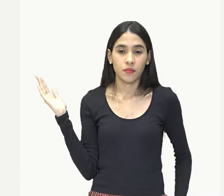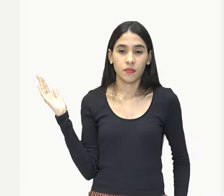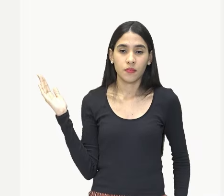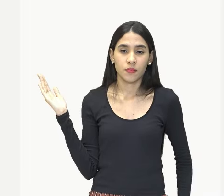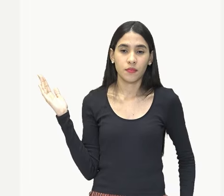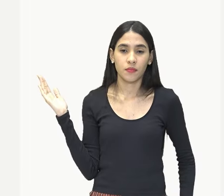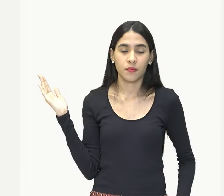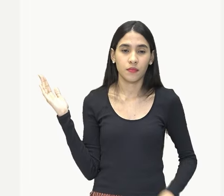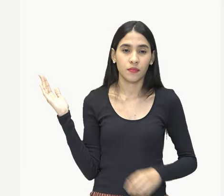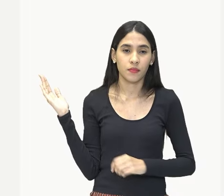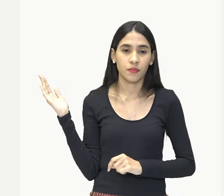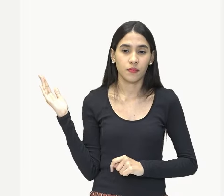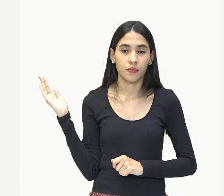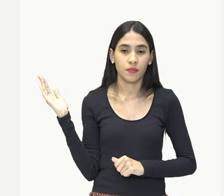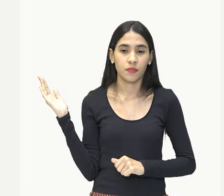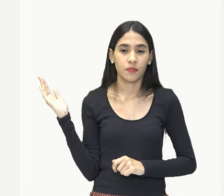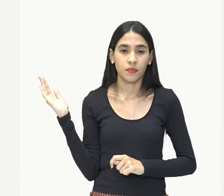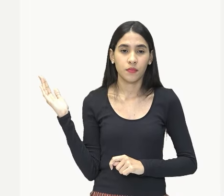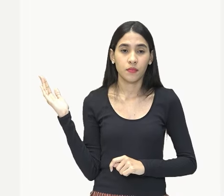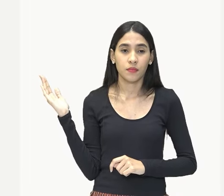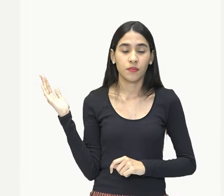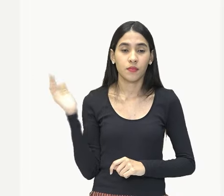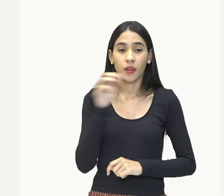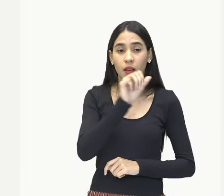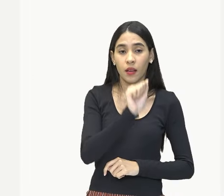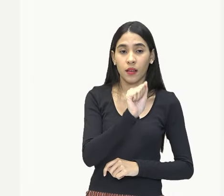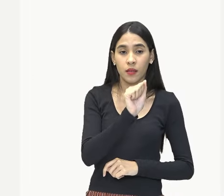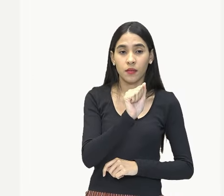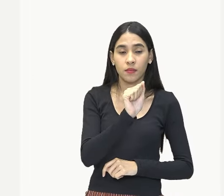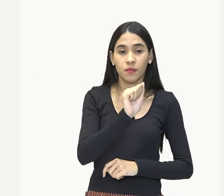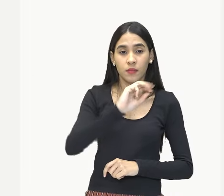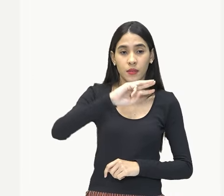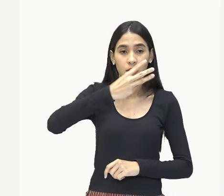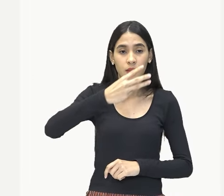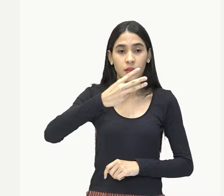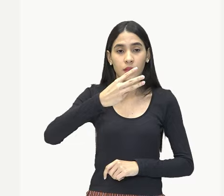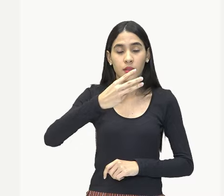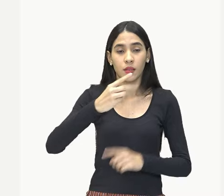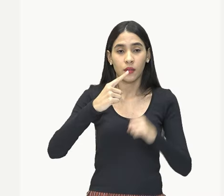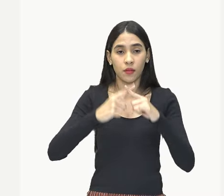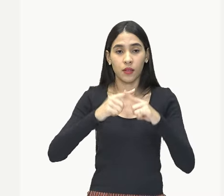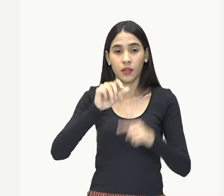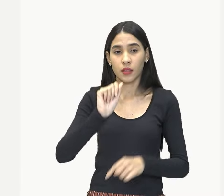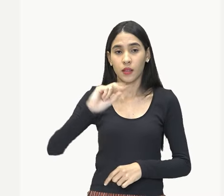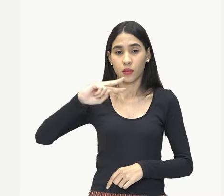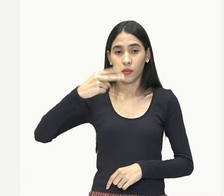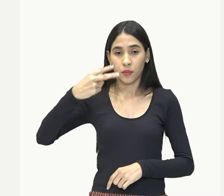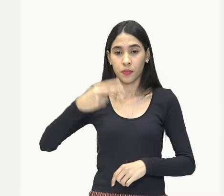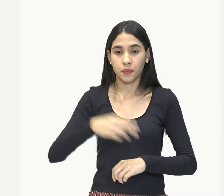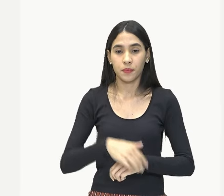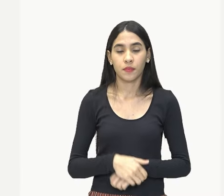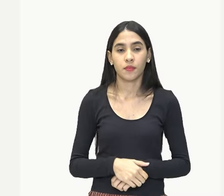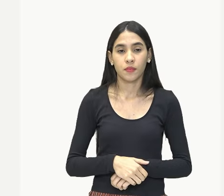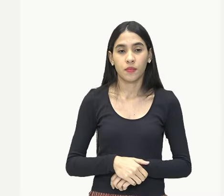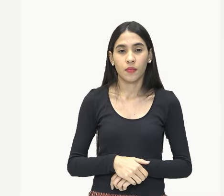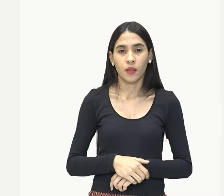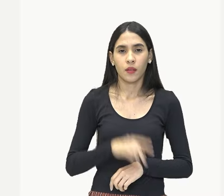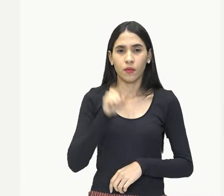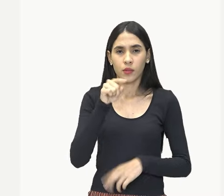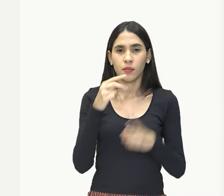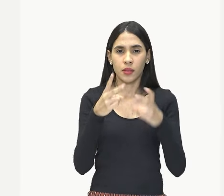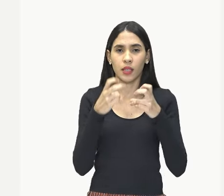que é que nós vemos aqui? Nós vemos que é a multiplicação de monômios que possuem a mesma parte